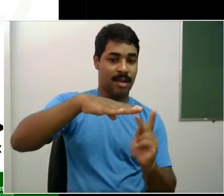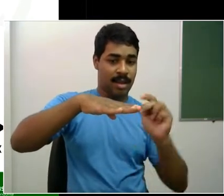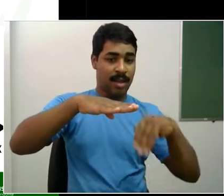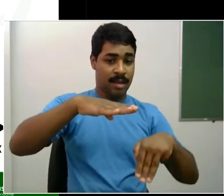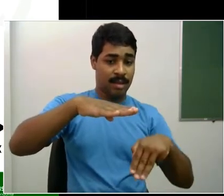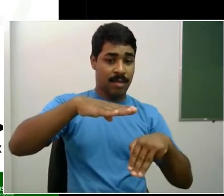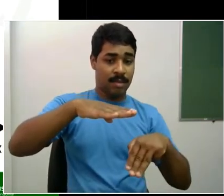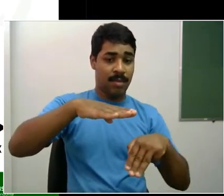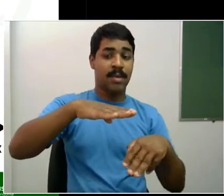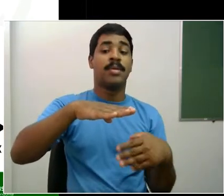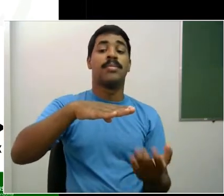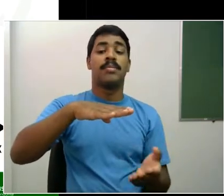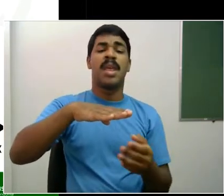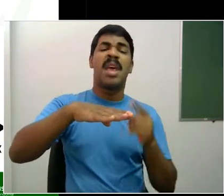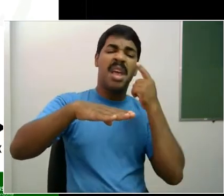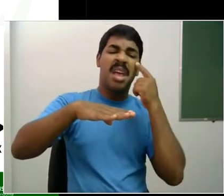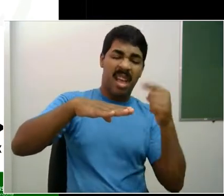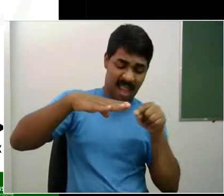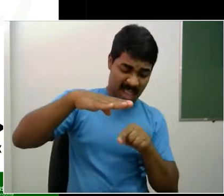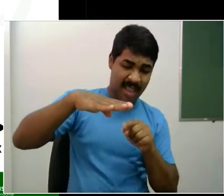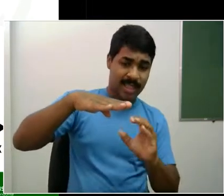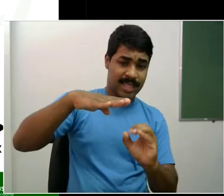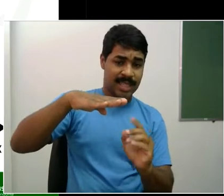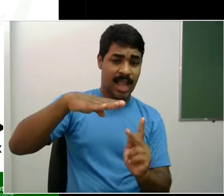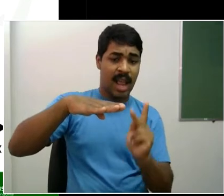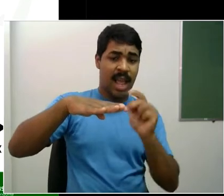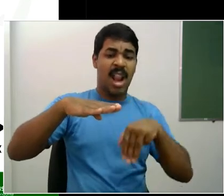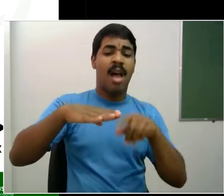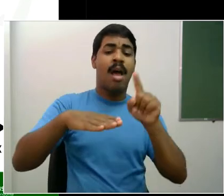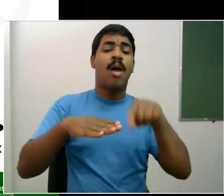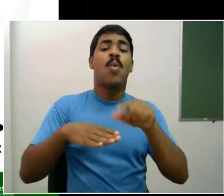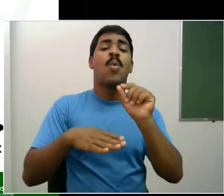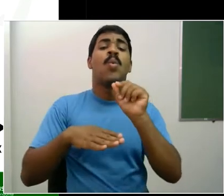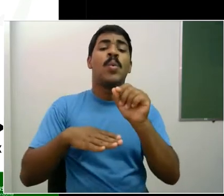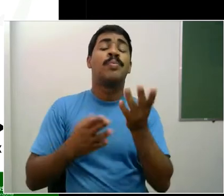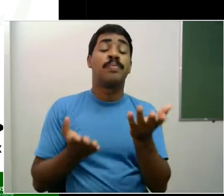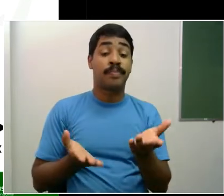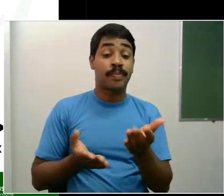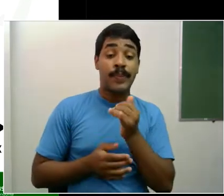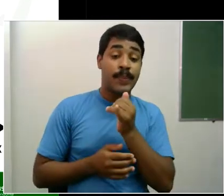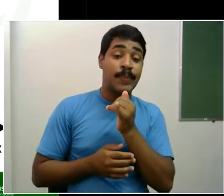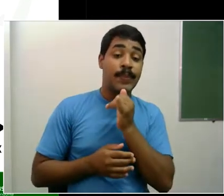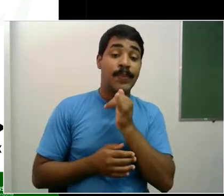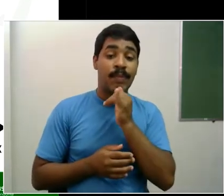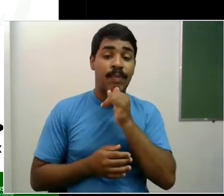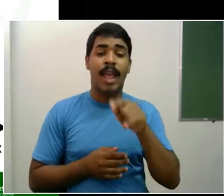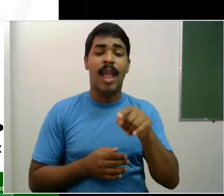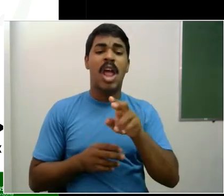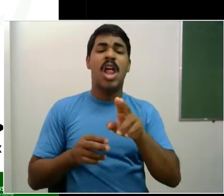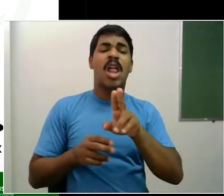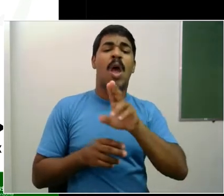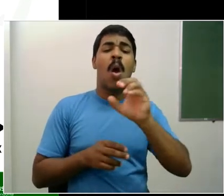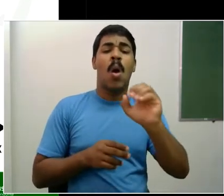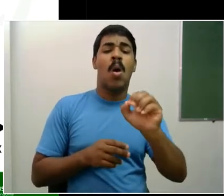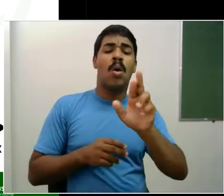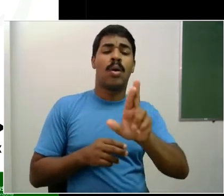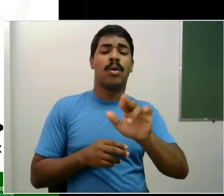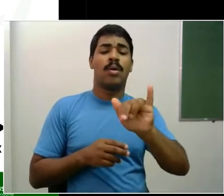0 quilômetros. Só lembrando que a posição 0 quilômetros é a posição, a gente chama de origem